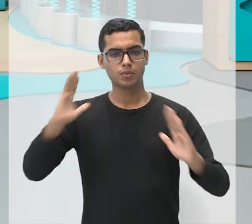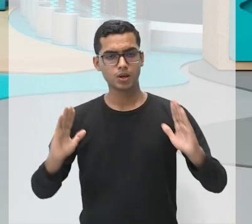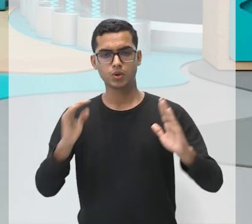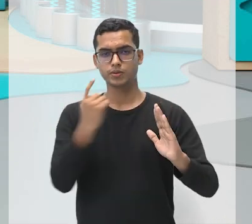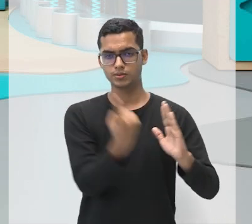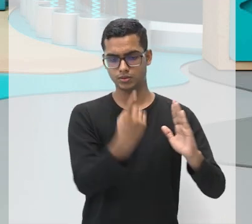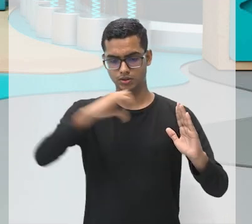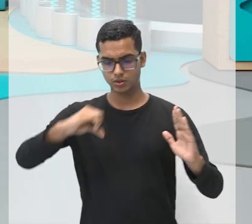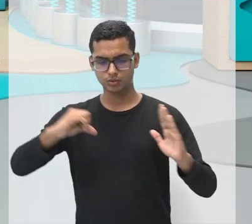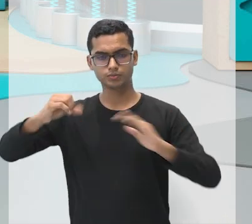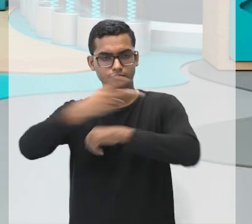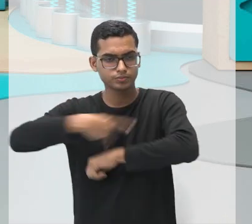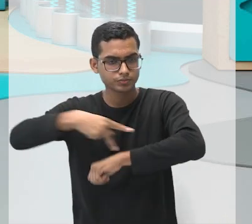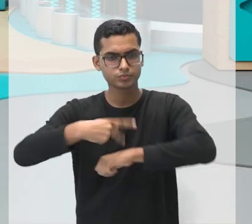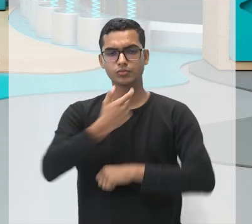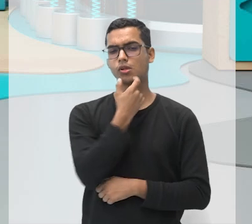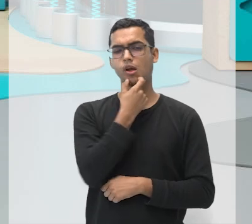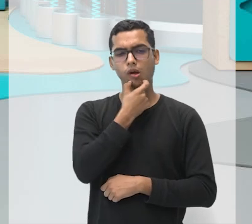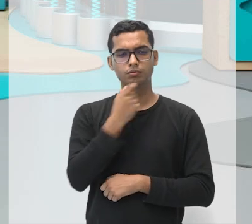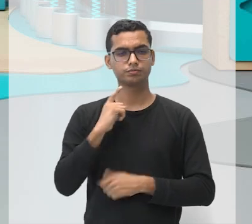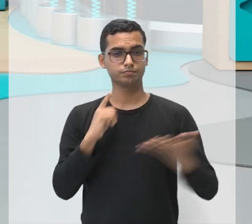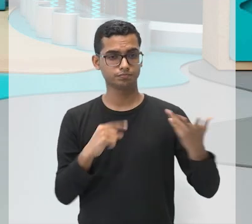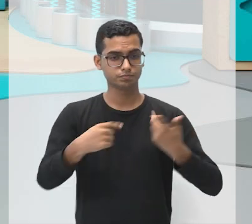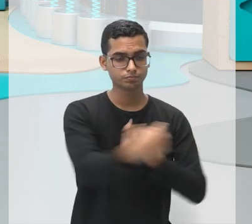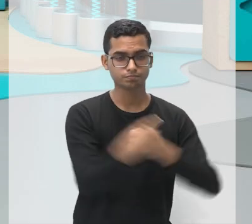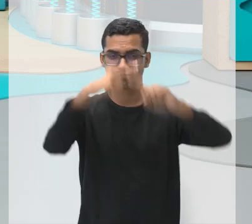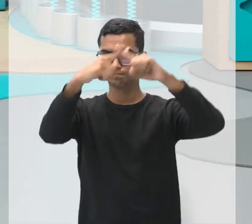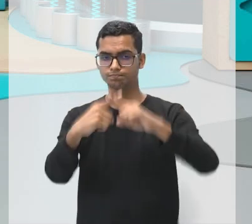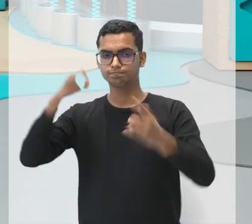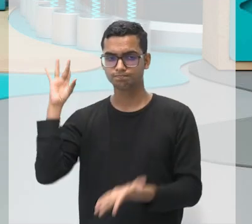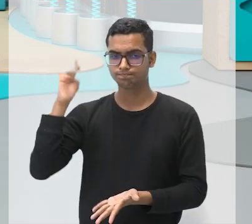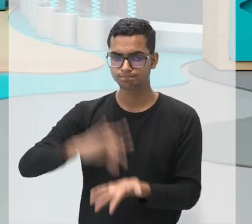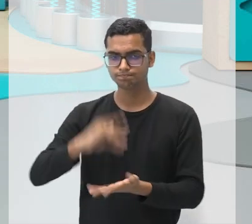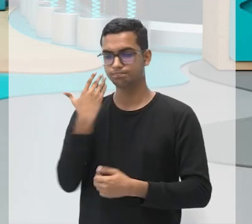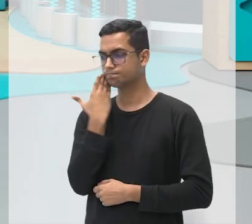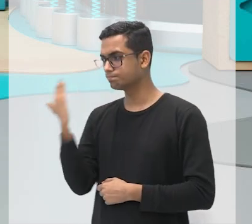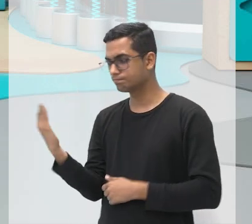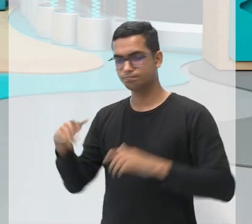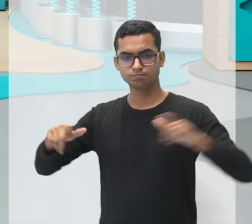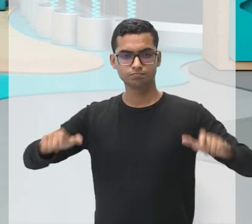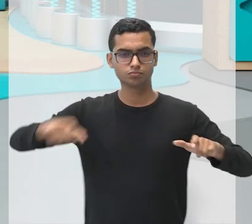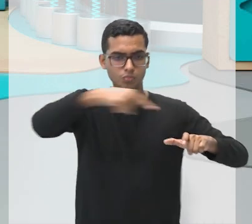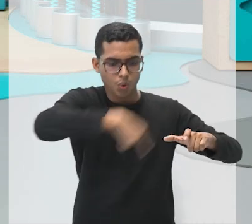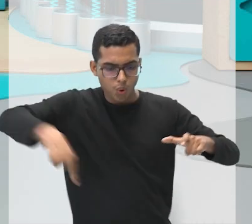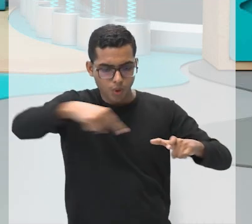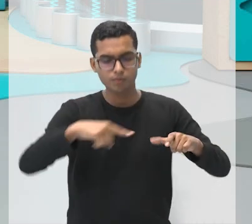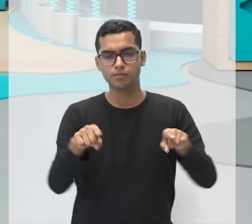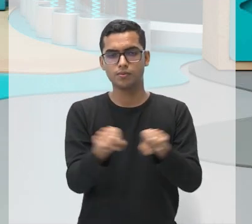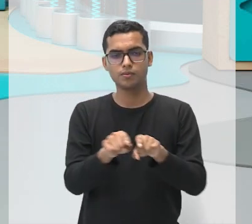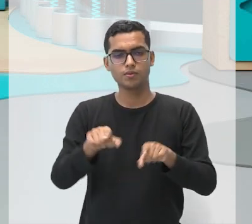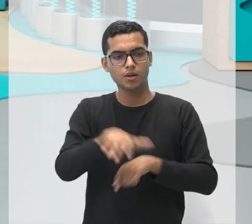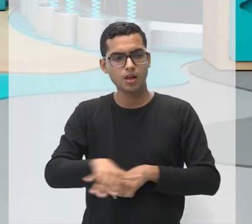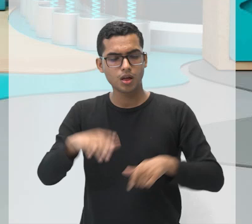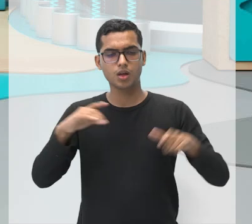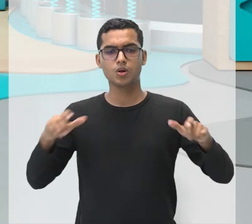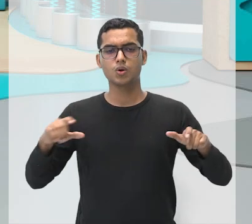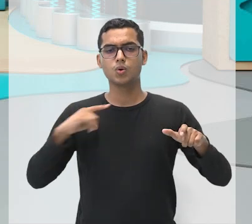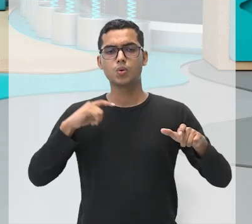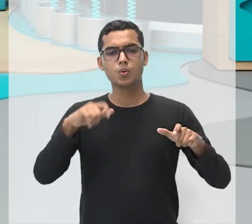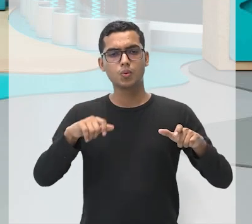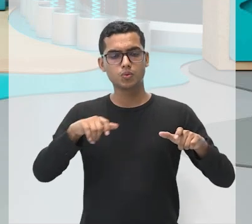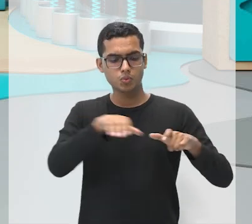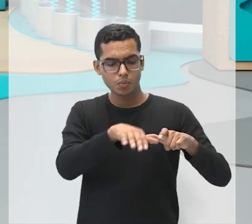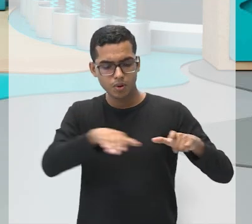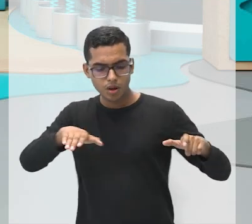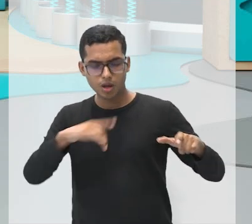na Inglaterra. E aí ele já vai contar com outras provas oficiais, que são as provas de pista, as provas de campo, as provas de rua